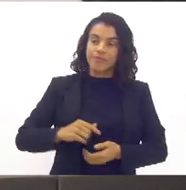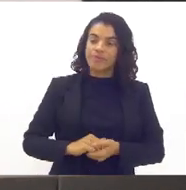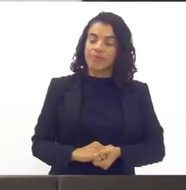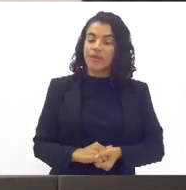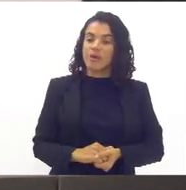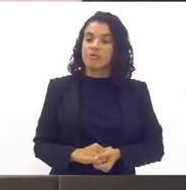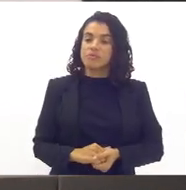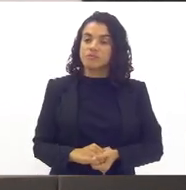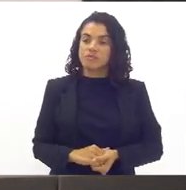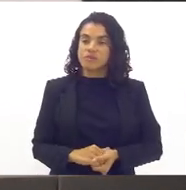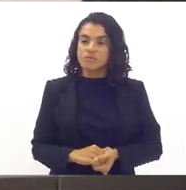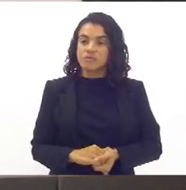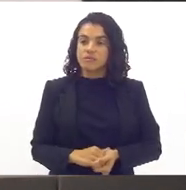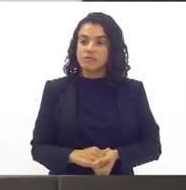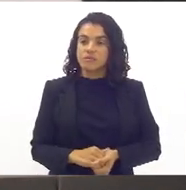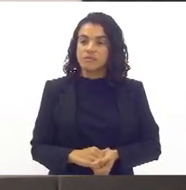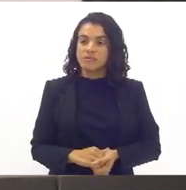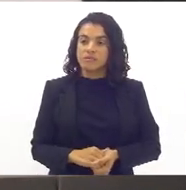enquadramento.